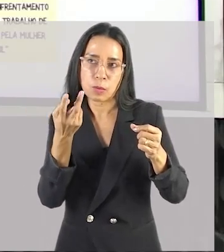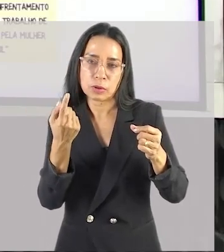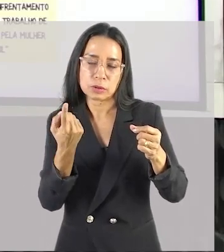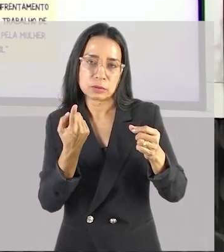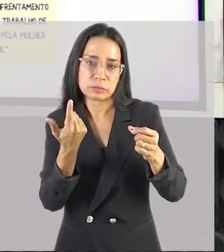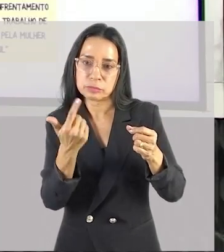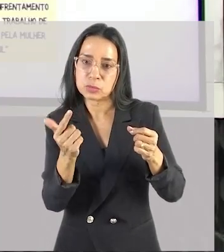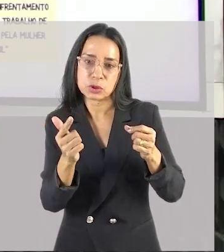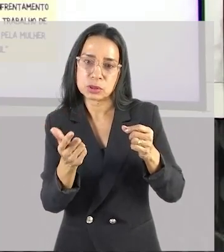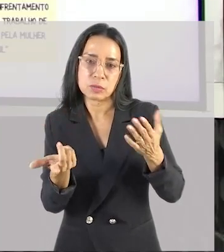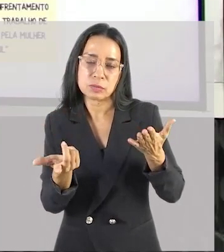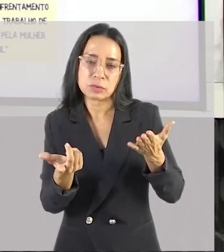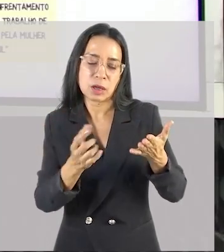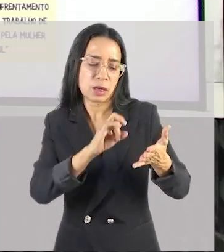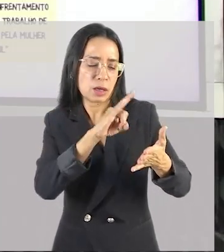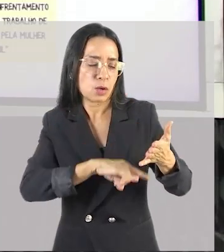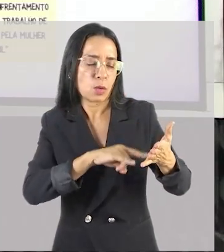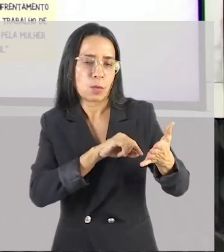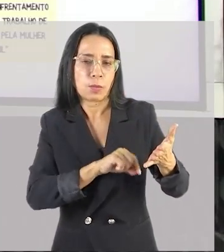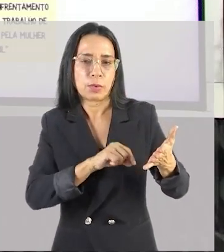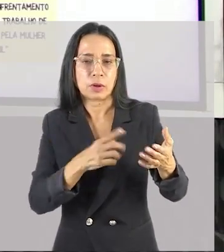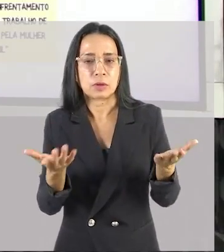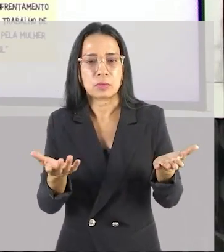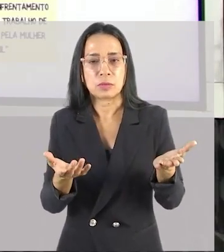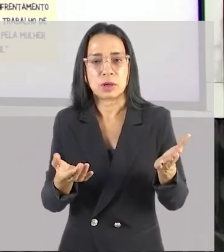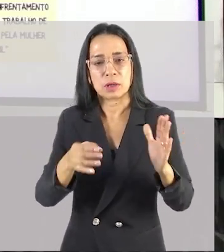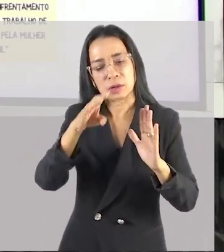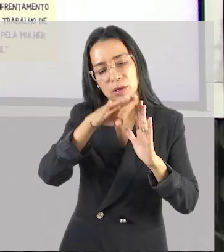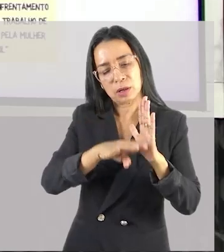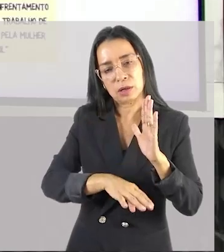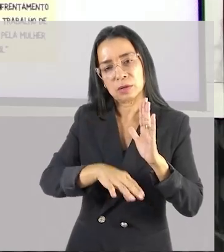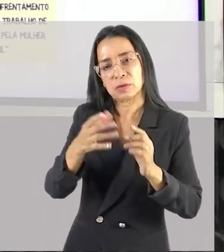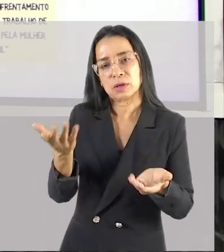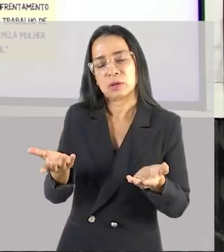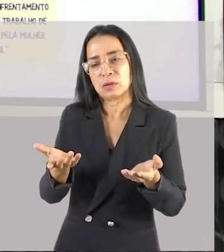após a pandemia, e aí se classificou, né,